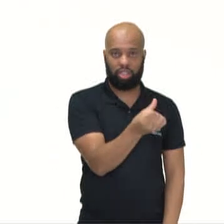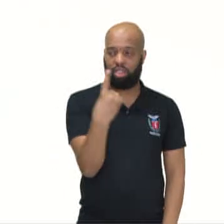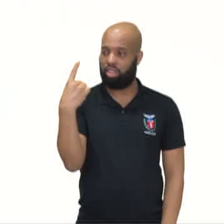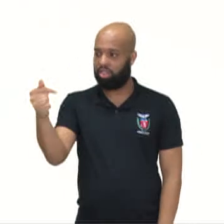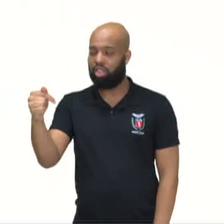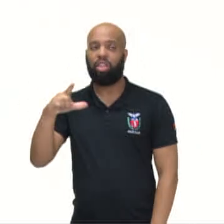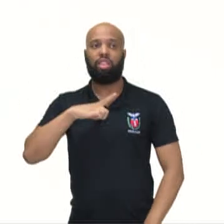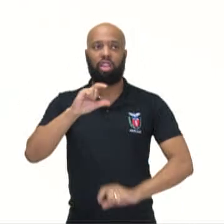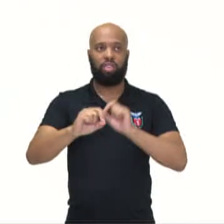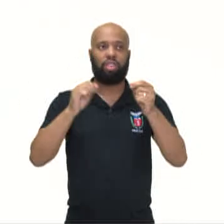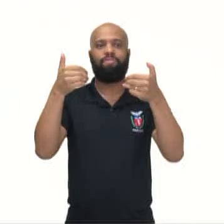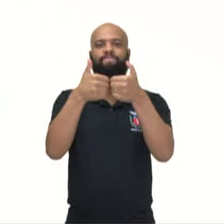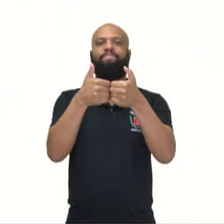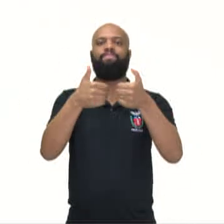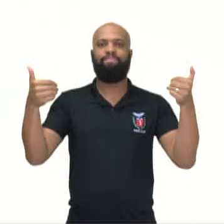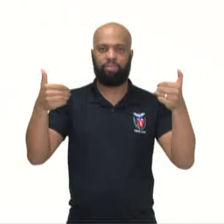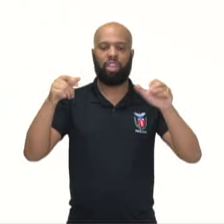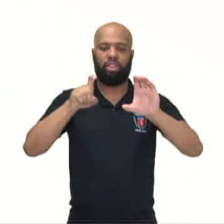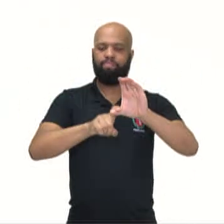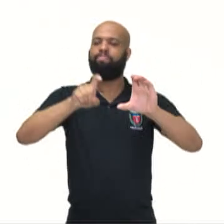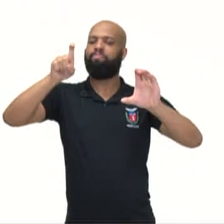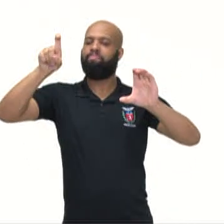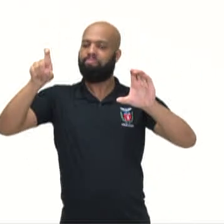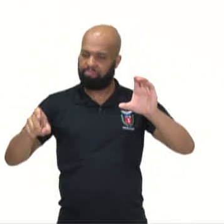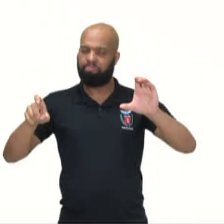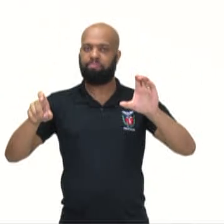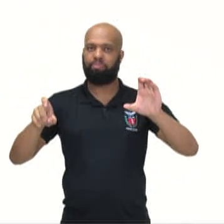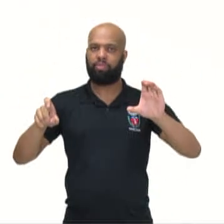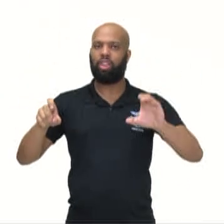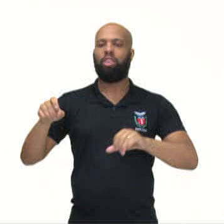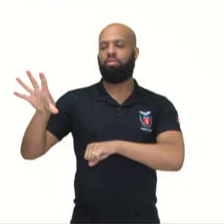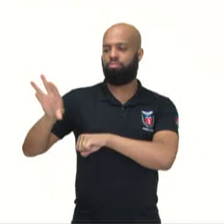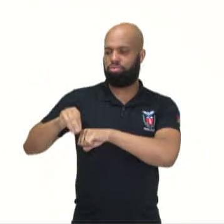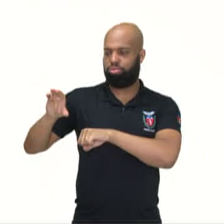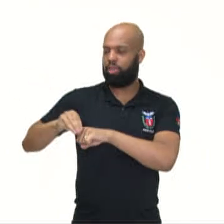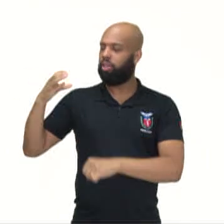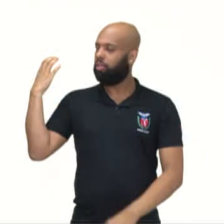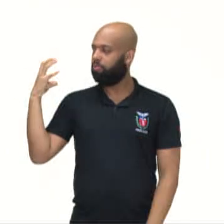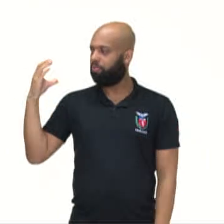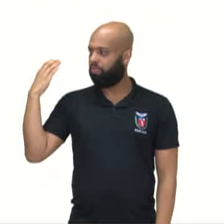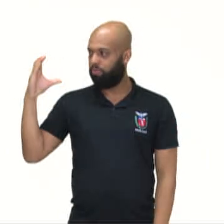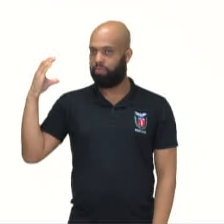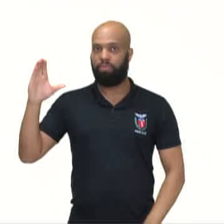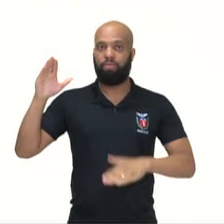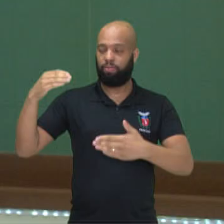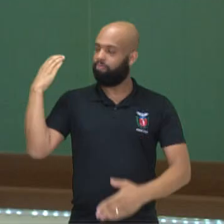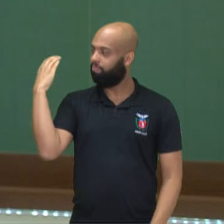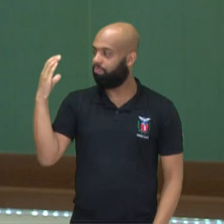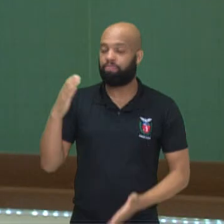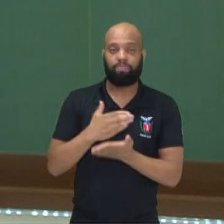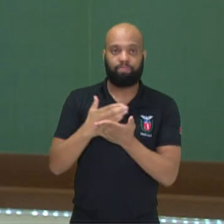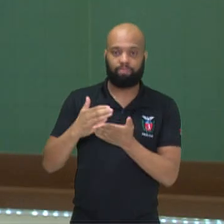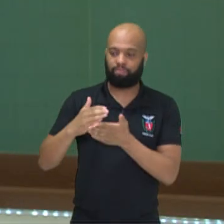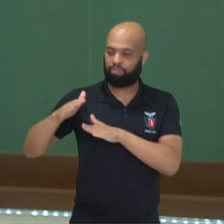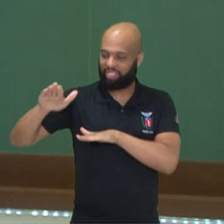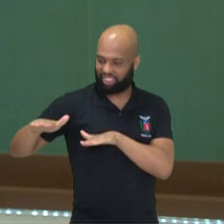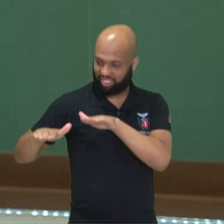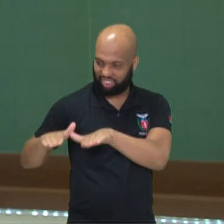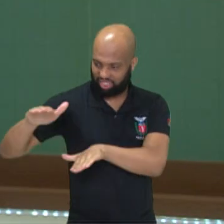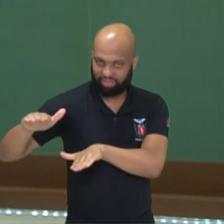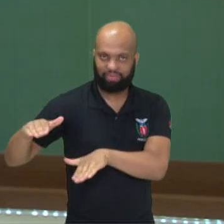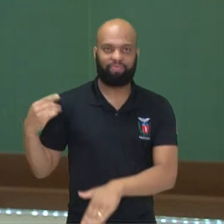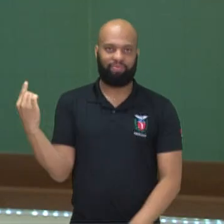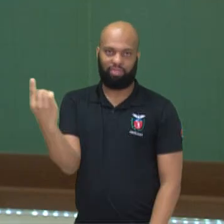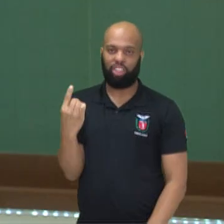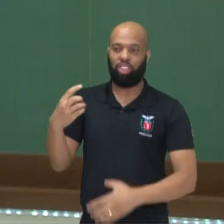então, temos aí a autonomia do conhecimento científico. A ciência passa a caminhar com as